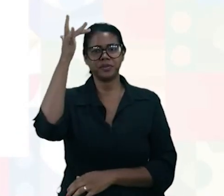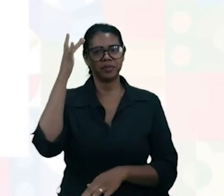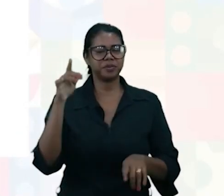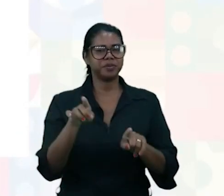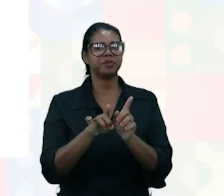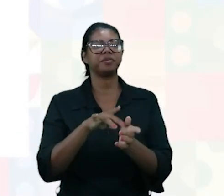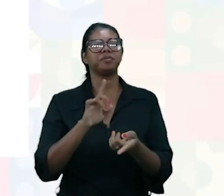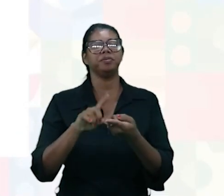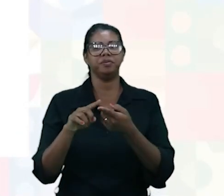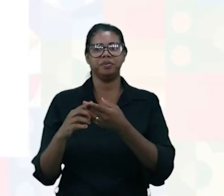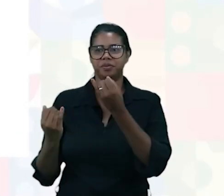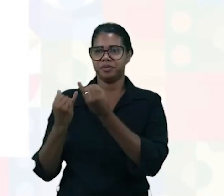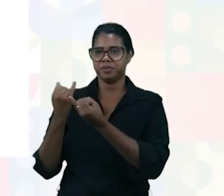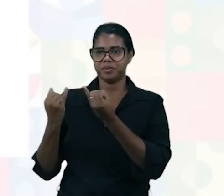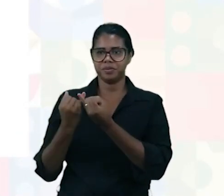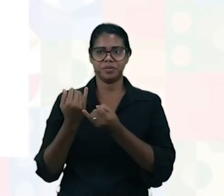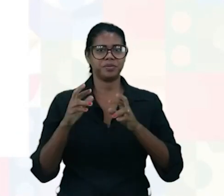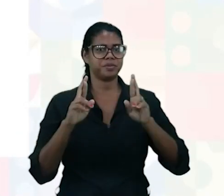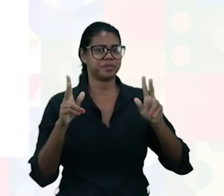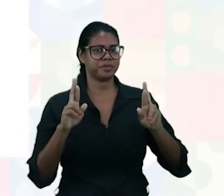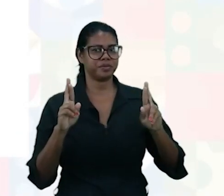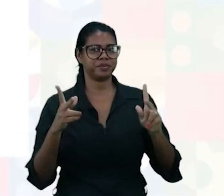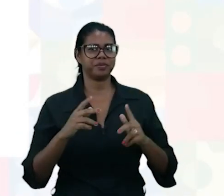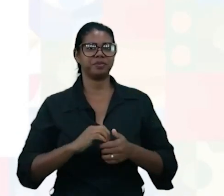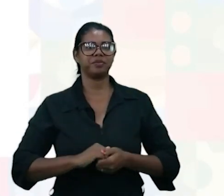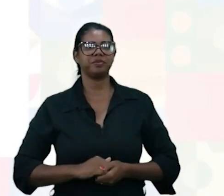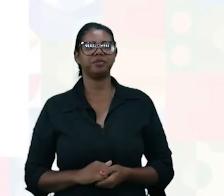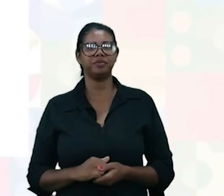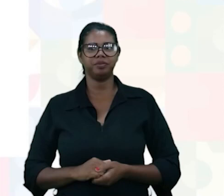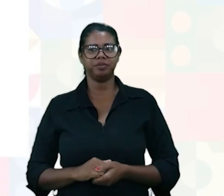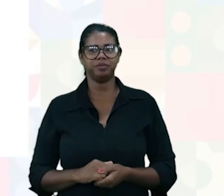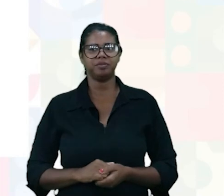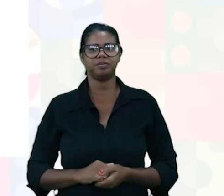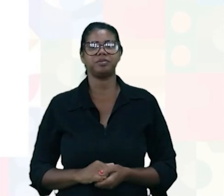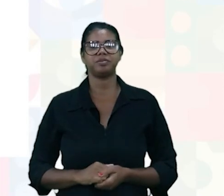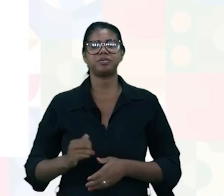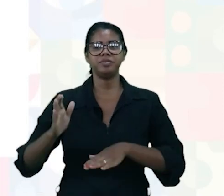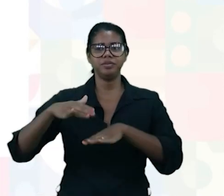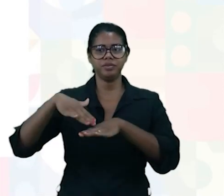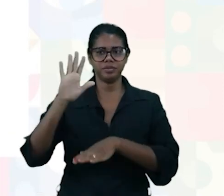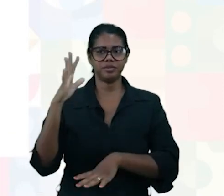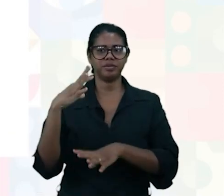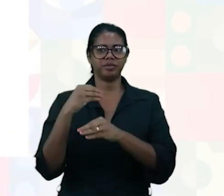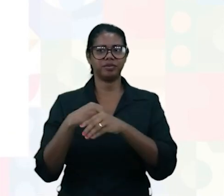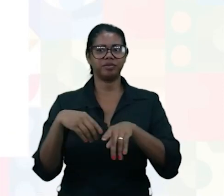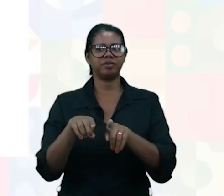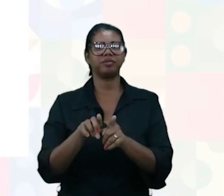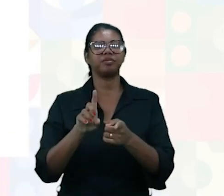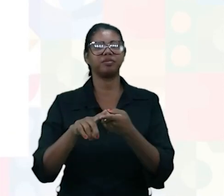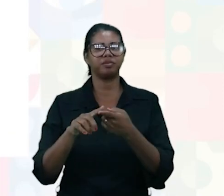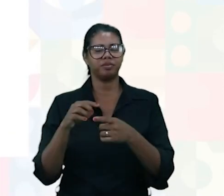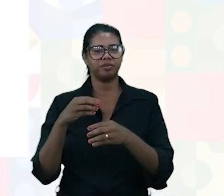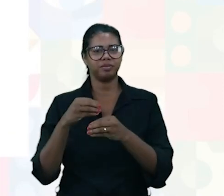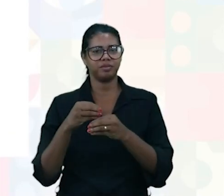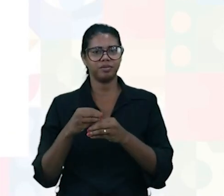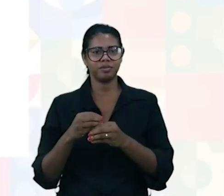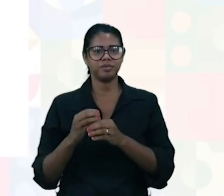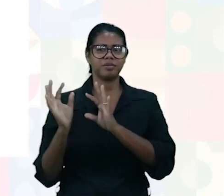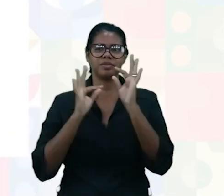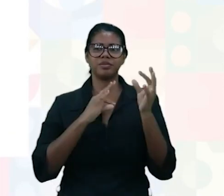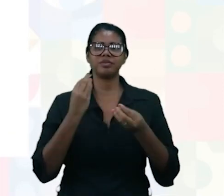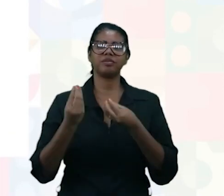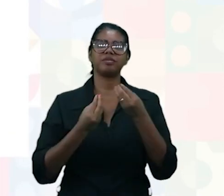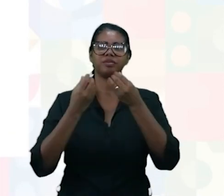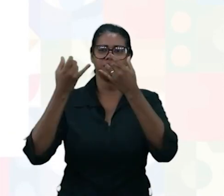suas semelhanças e diferenças, principalmente as questões mais visíveis, que são as questões físicas. Mas e aí, por que eu